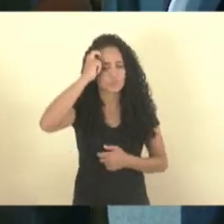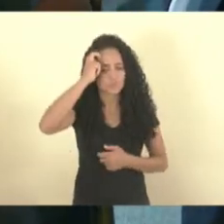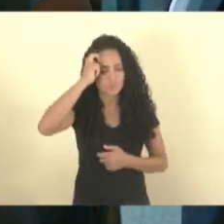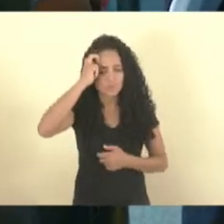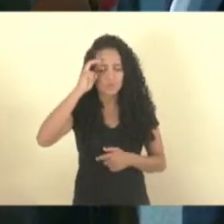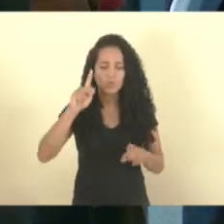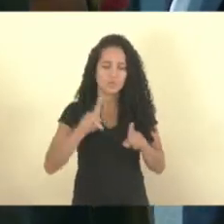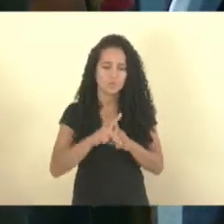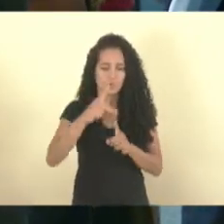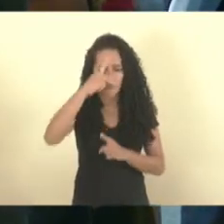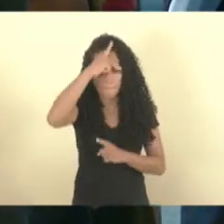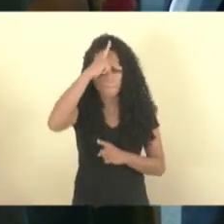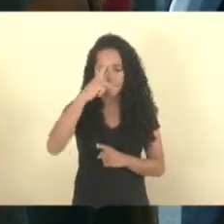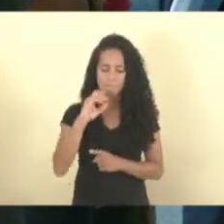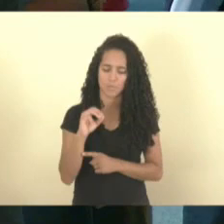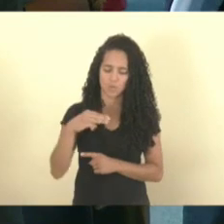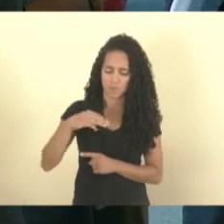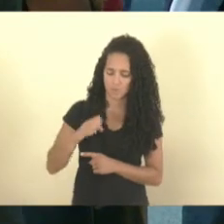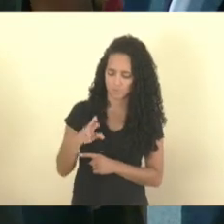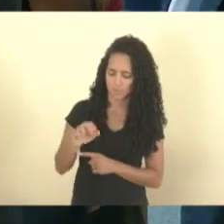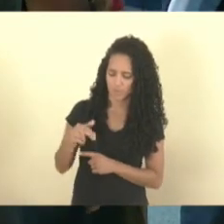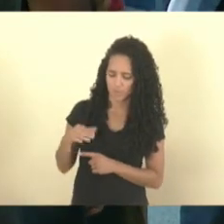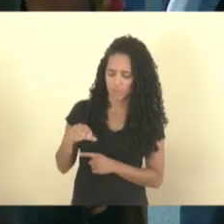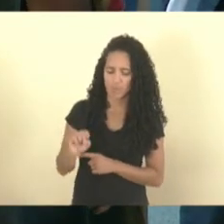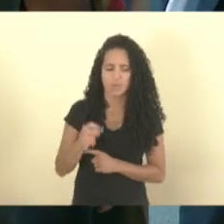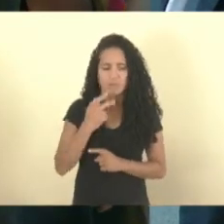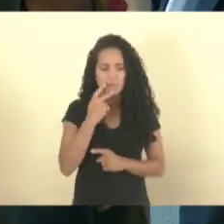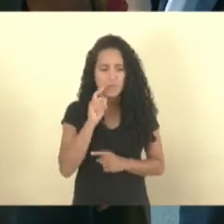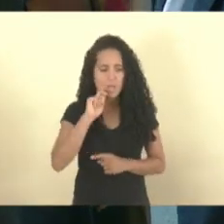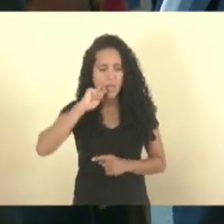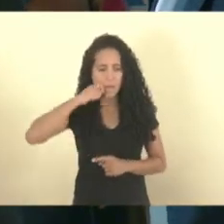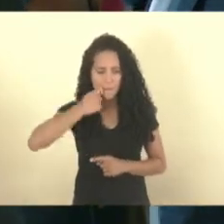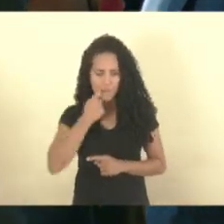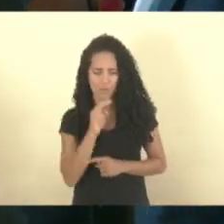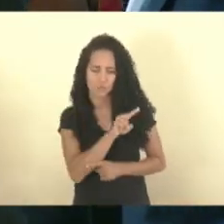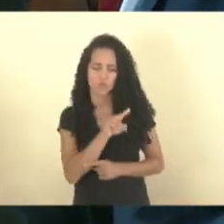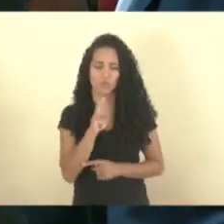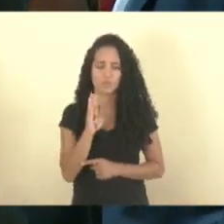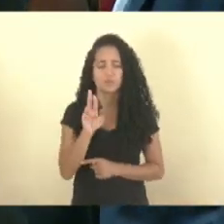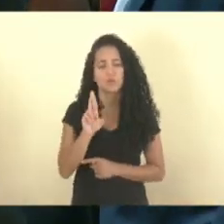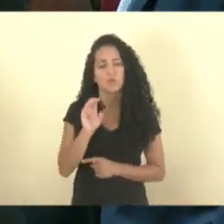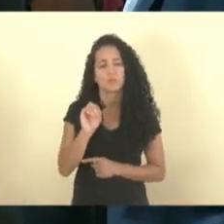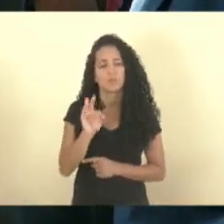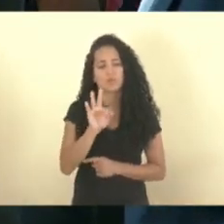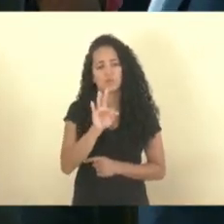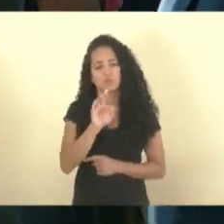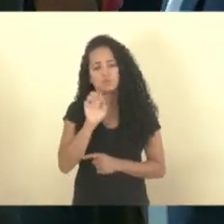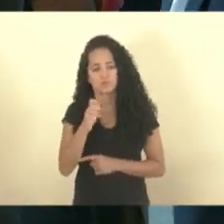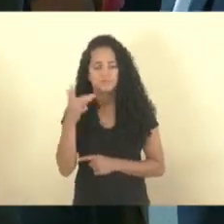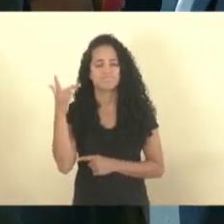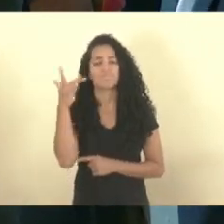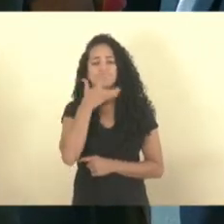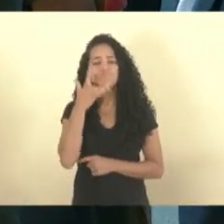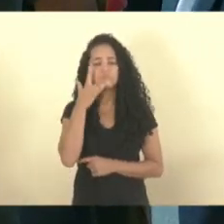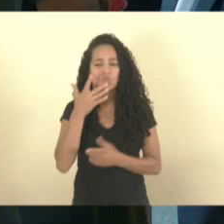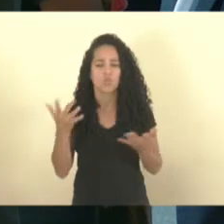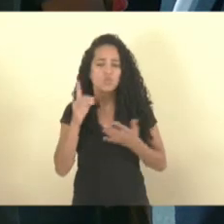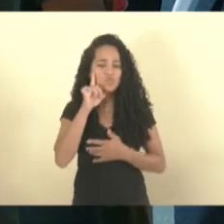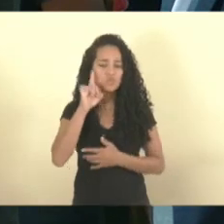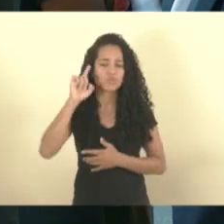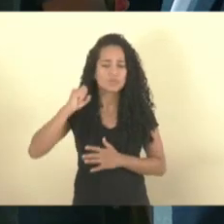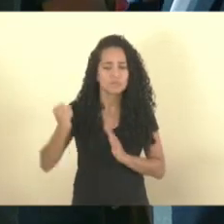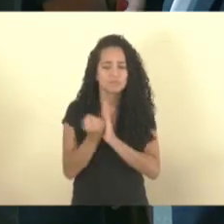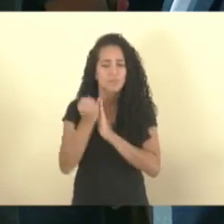dos pomeranos, e realmente o brote é um pão delicioso, é um dia histórico, principalmente